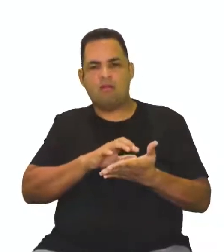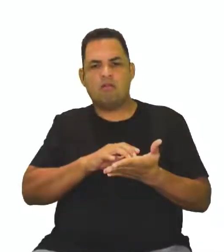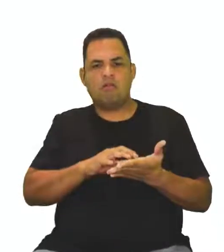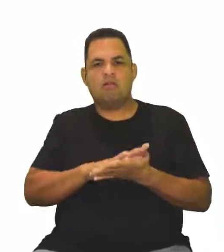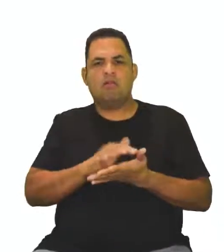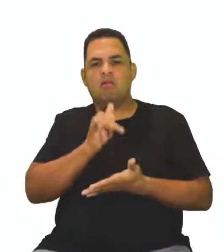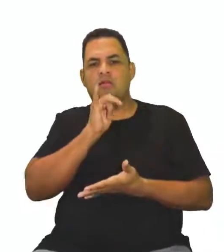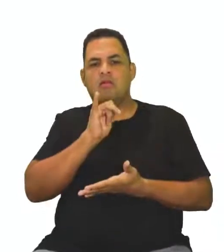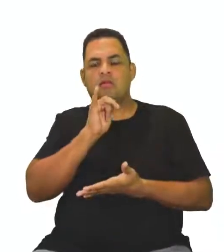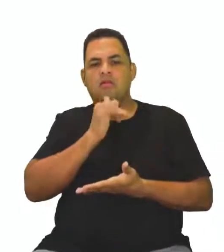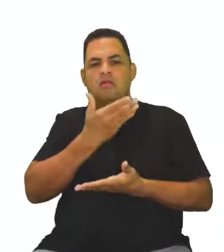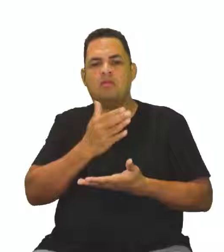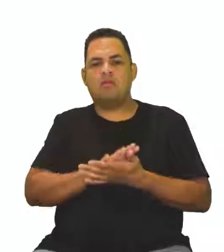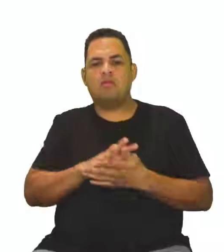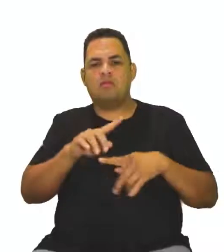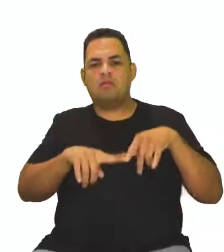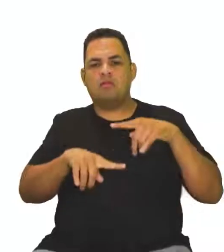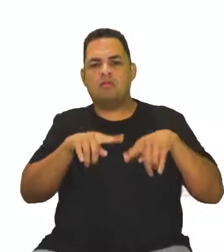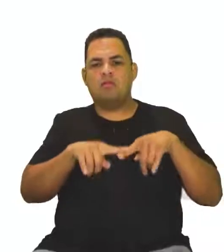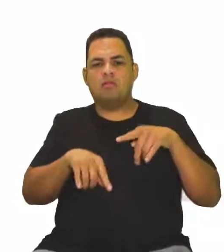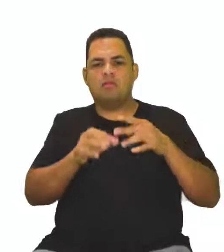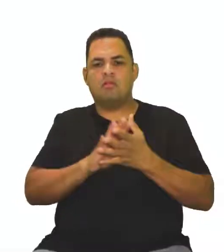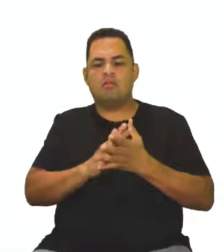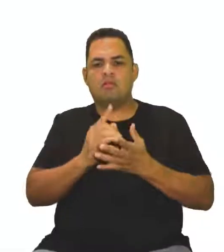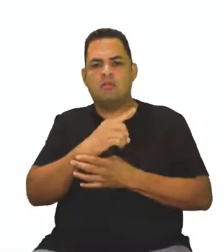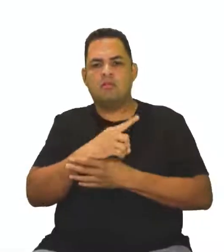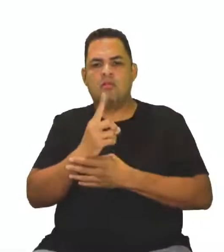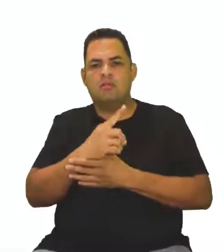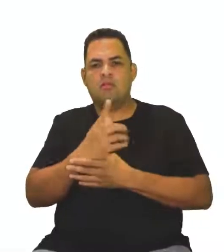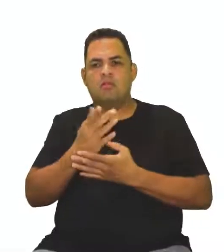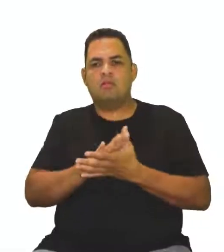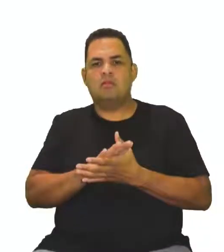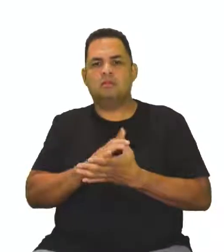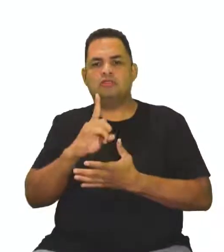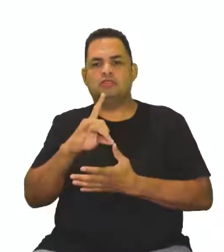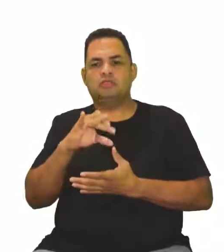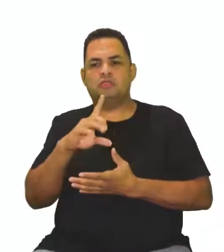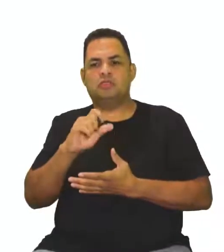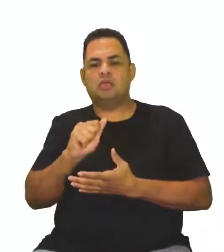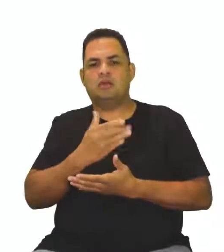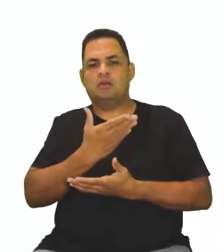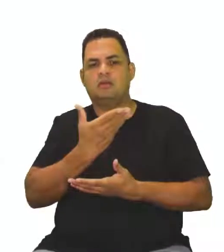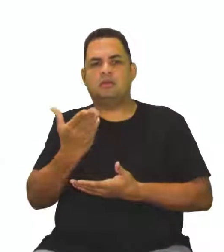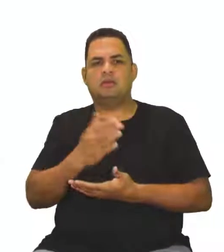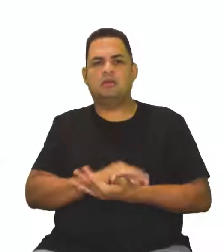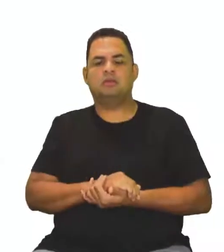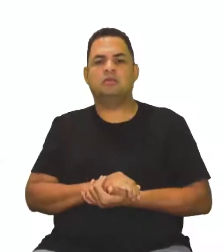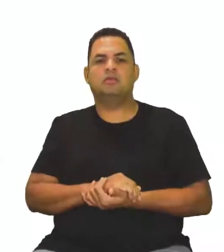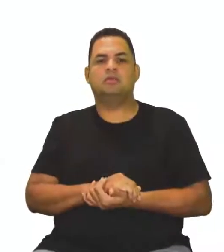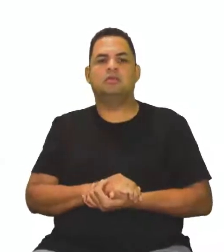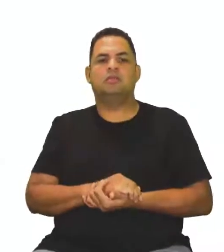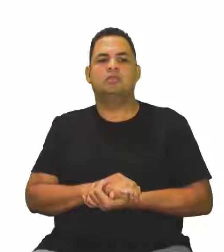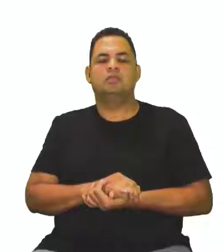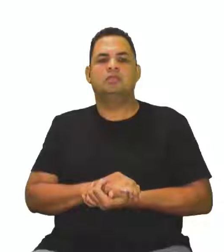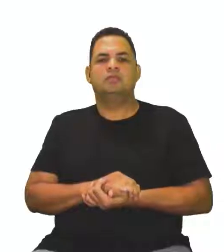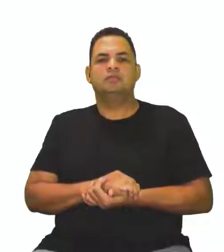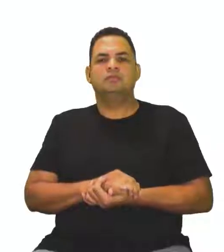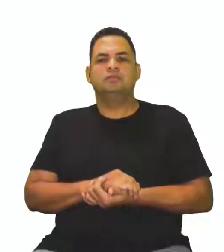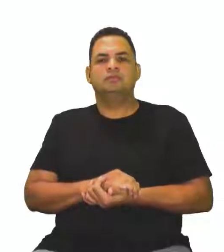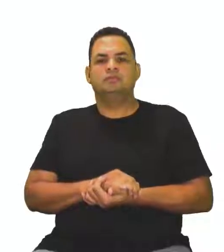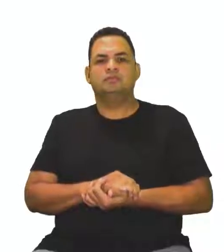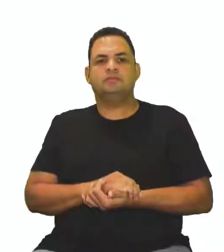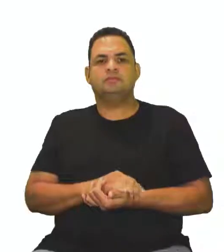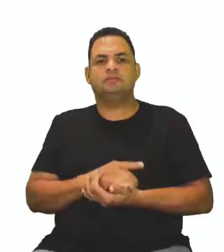um exemplo de instrumento de medida digital, tá bom? Bom, pessoal, olha só, aqui tem